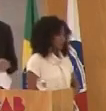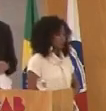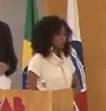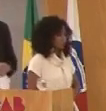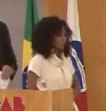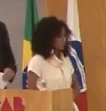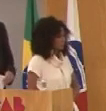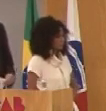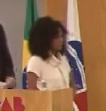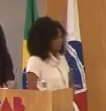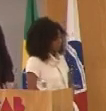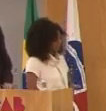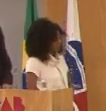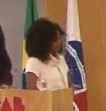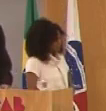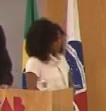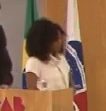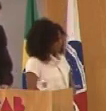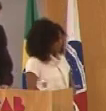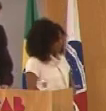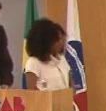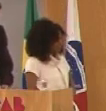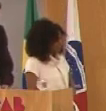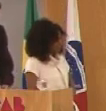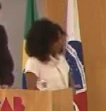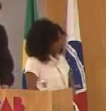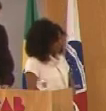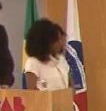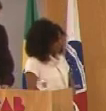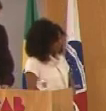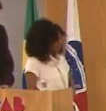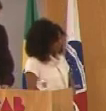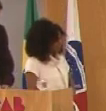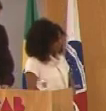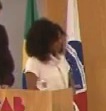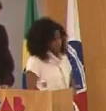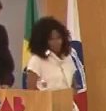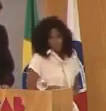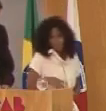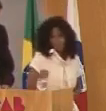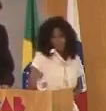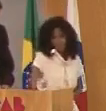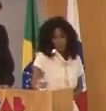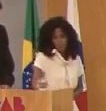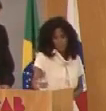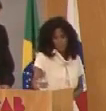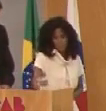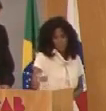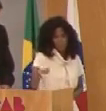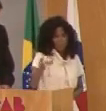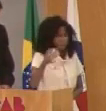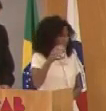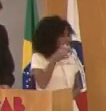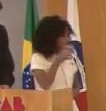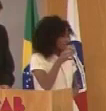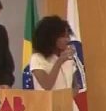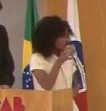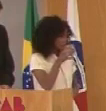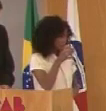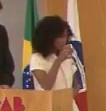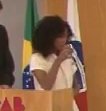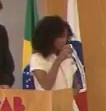reflexão que eu vou tomar de empréstimo de uma autora decolonial chamada